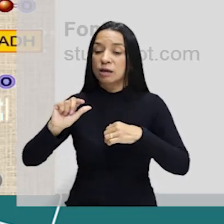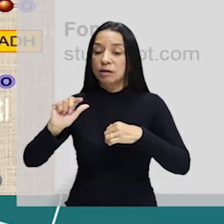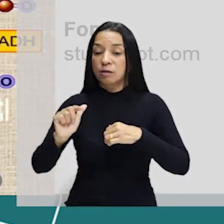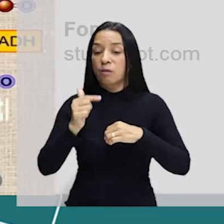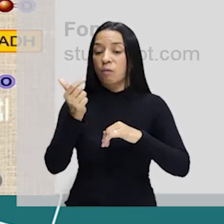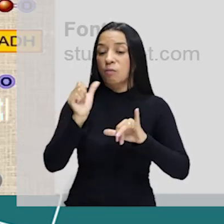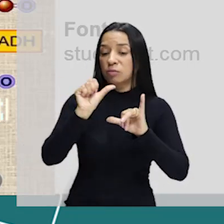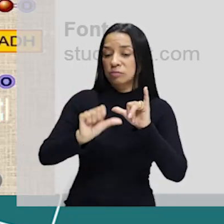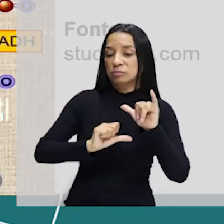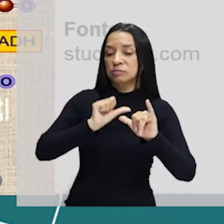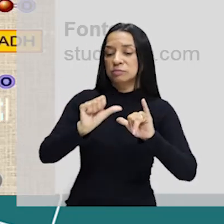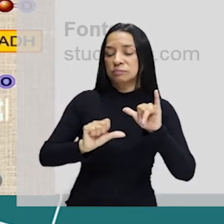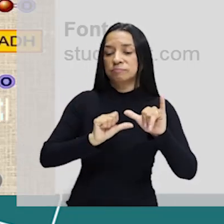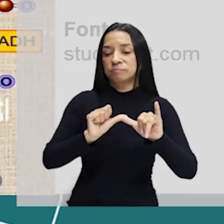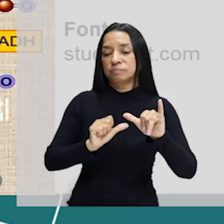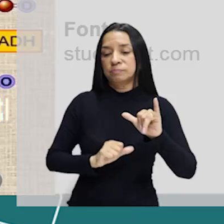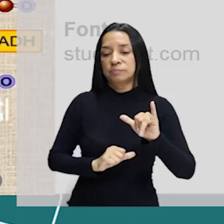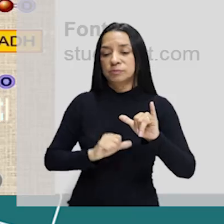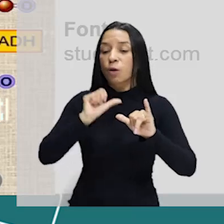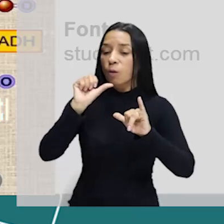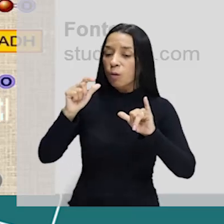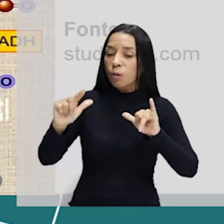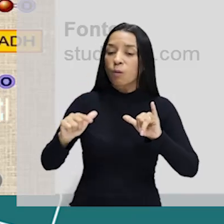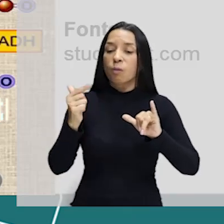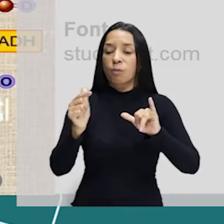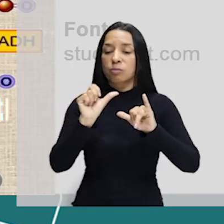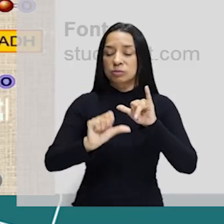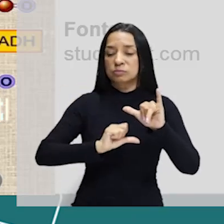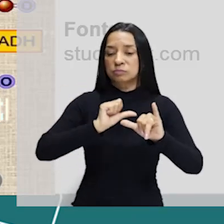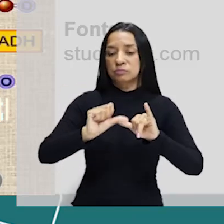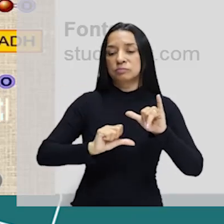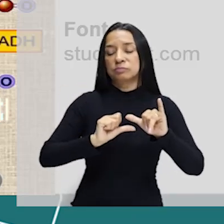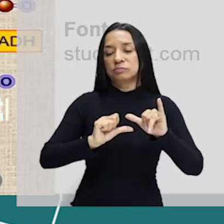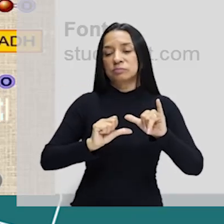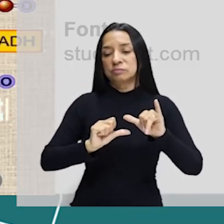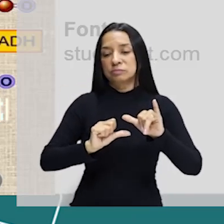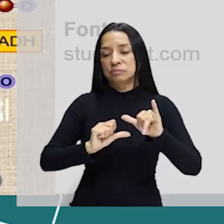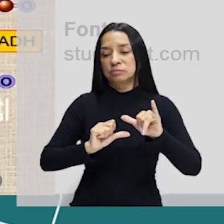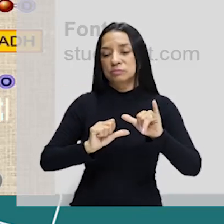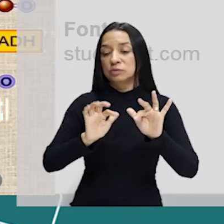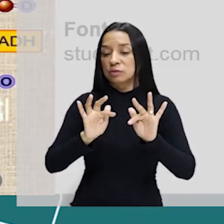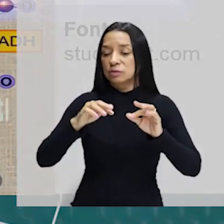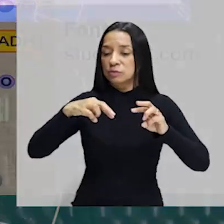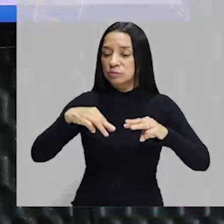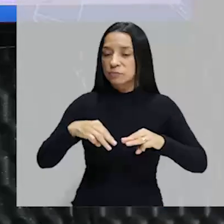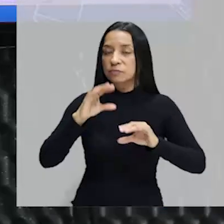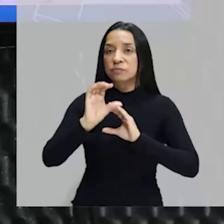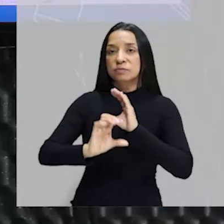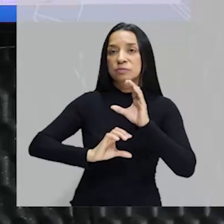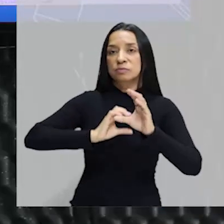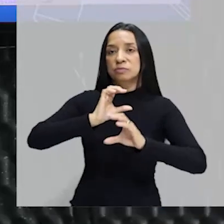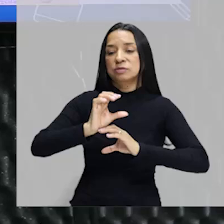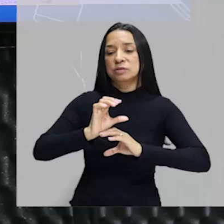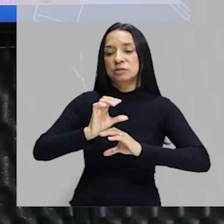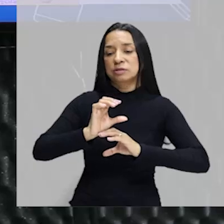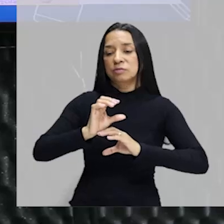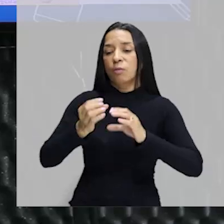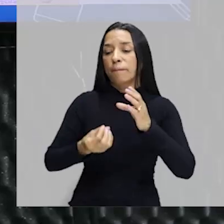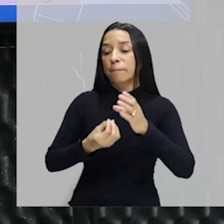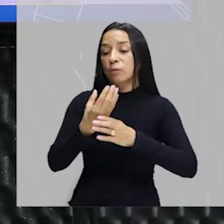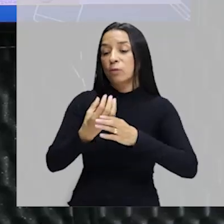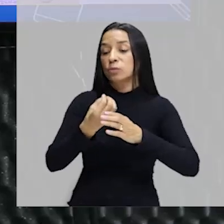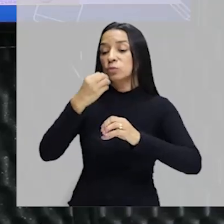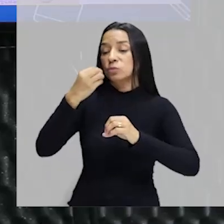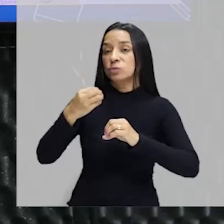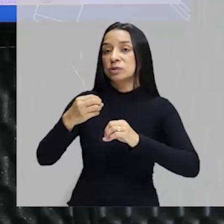produziu outra substância, tá? Outra reação, produziu outra substância. No final desse ciclo, ela produz a mesma